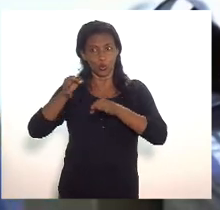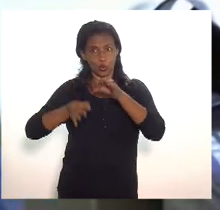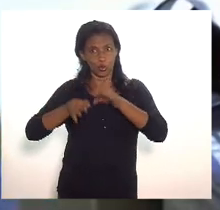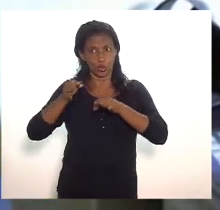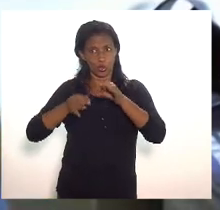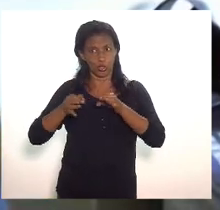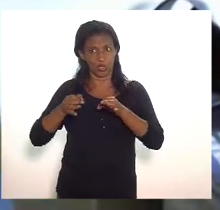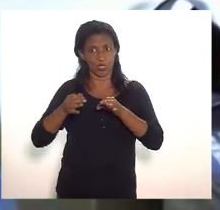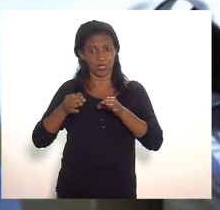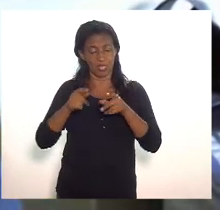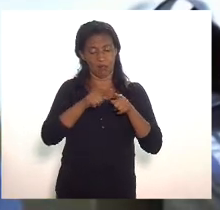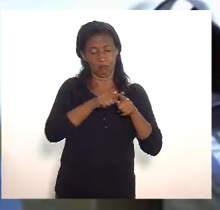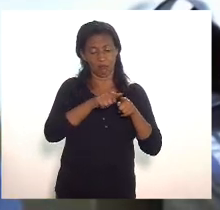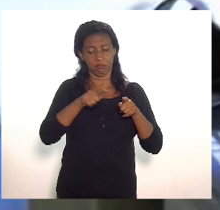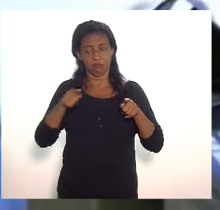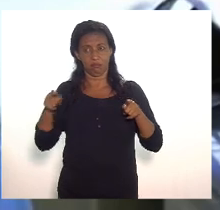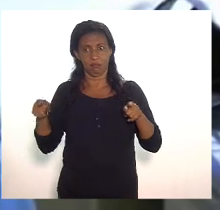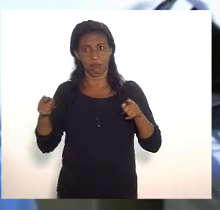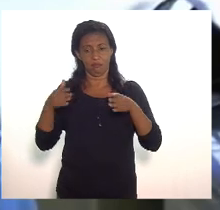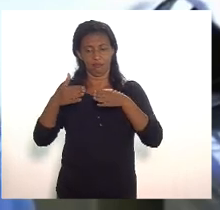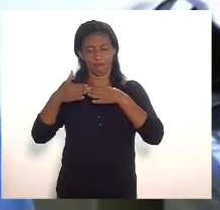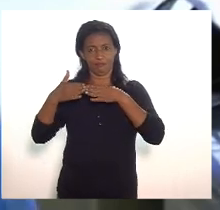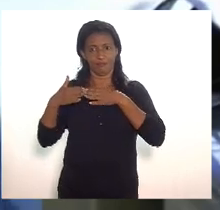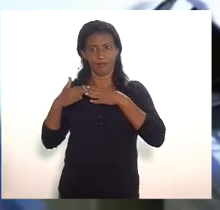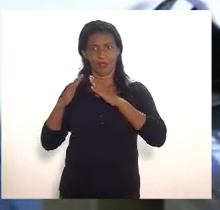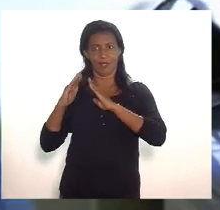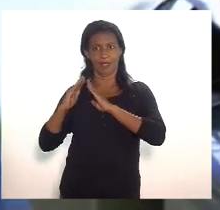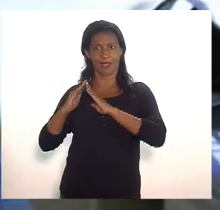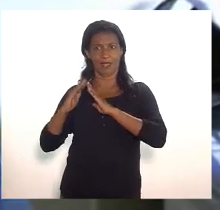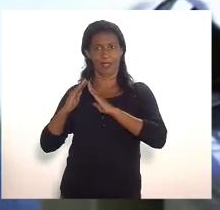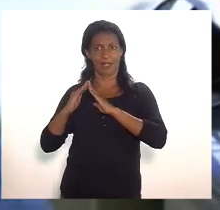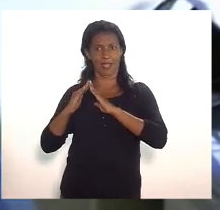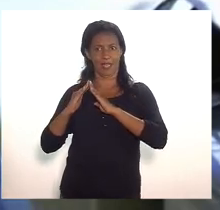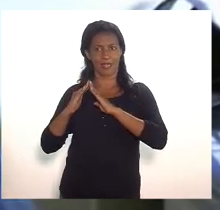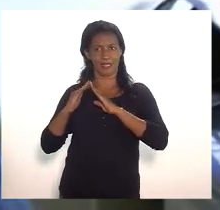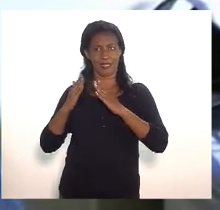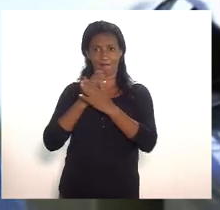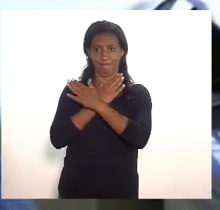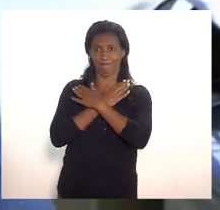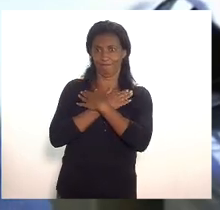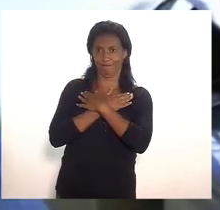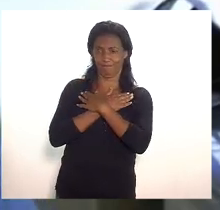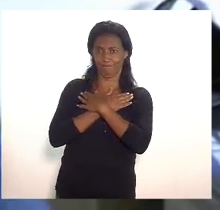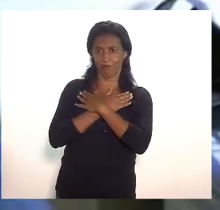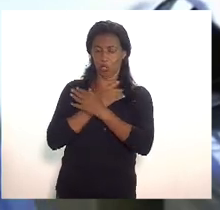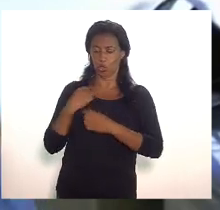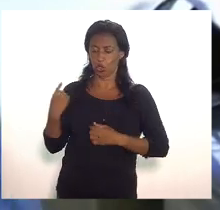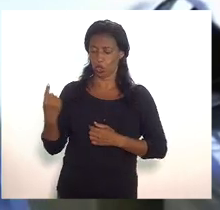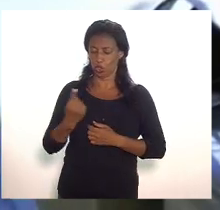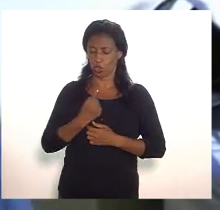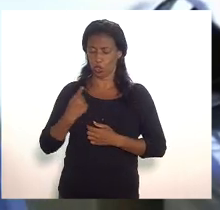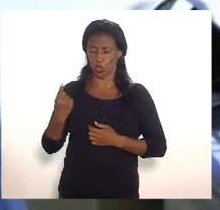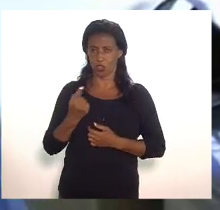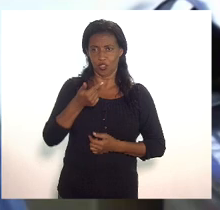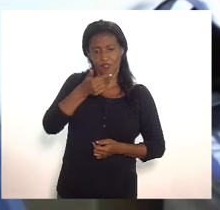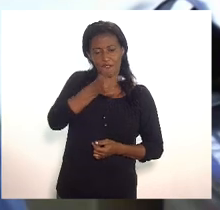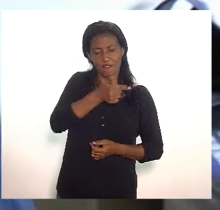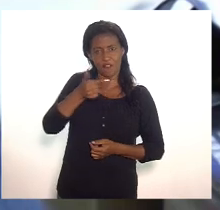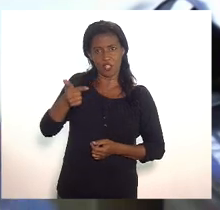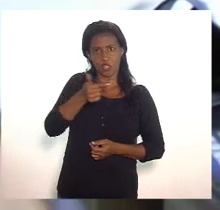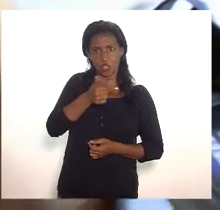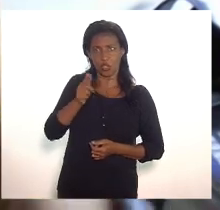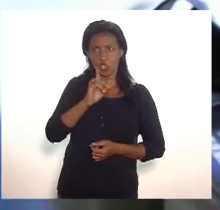mostrar a convicção nossa. Apenas, deputada Lucinha, 22 dias